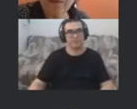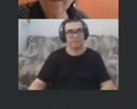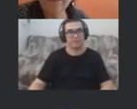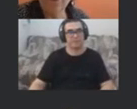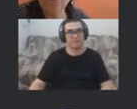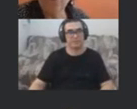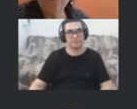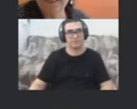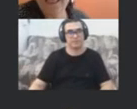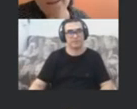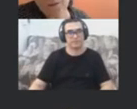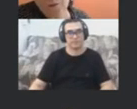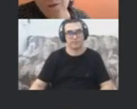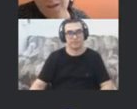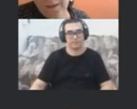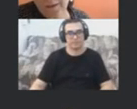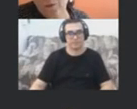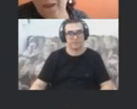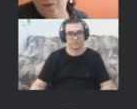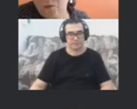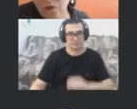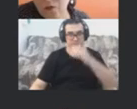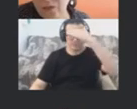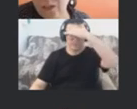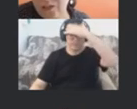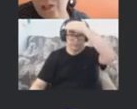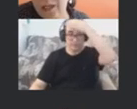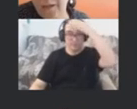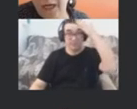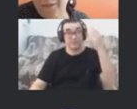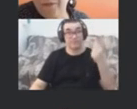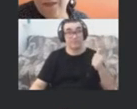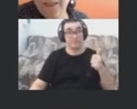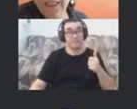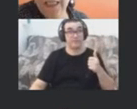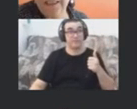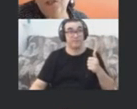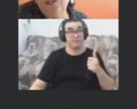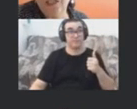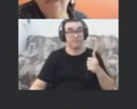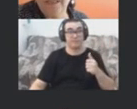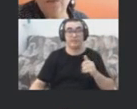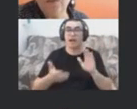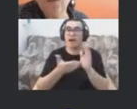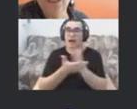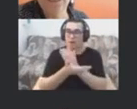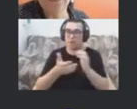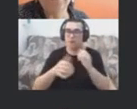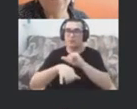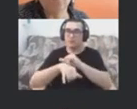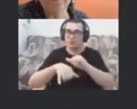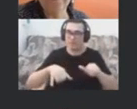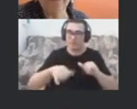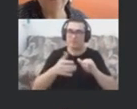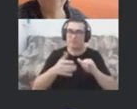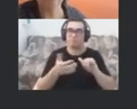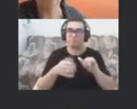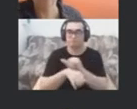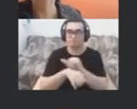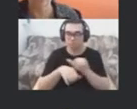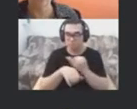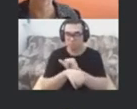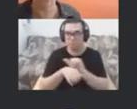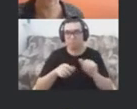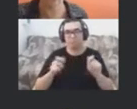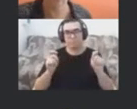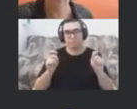técnicas disponíveis, que são os métodos óticos que a gente trabalha para fazer análise de elementos. Então, uma das